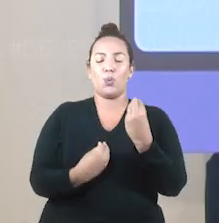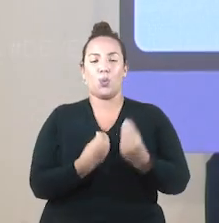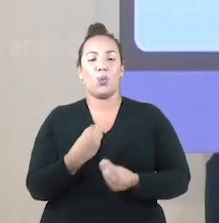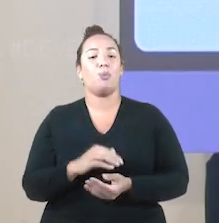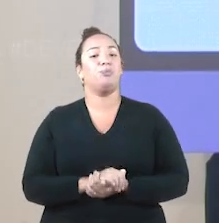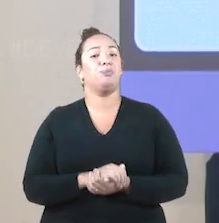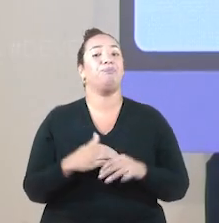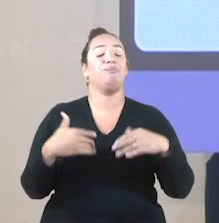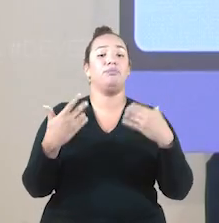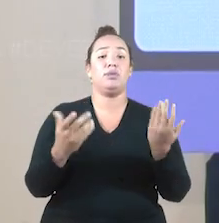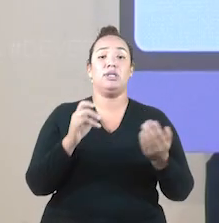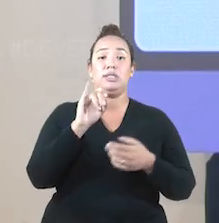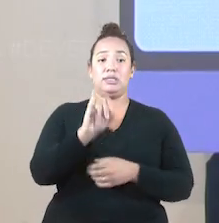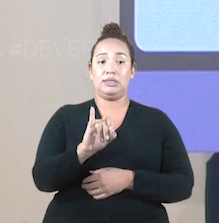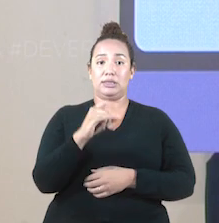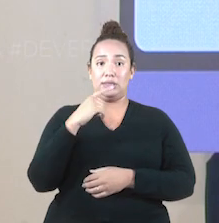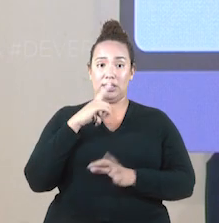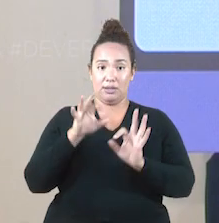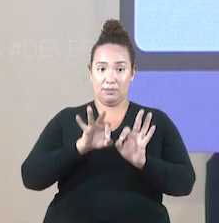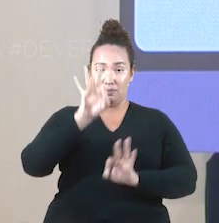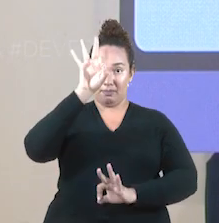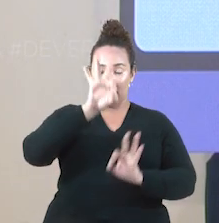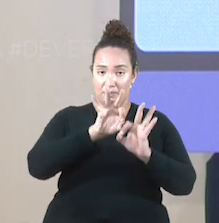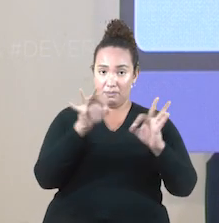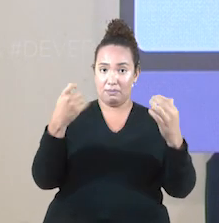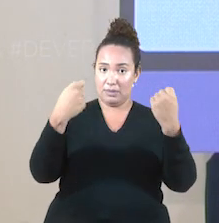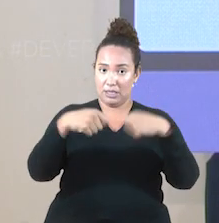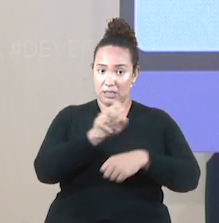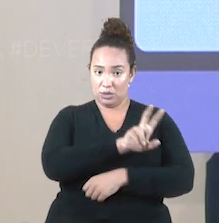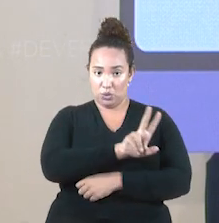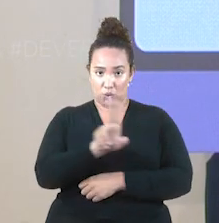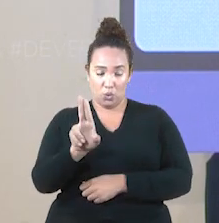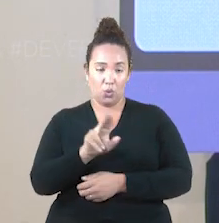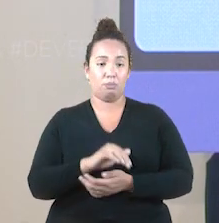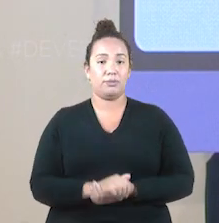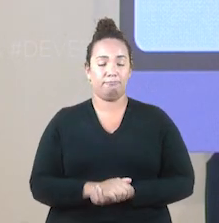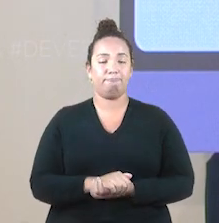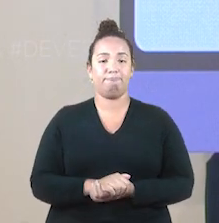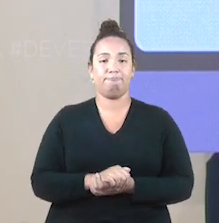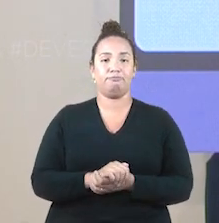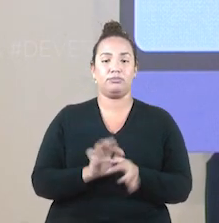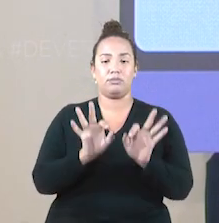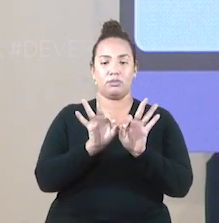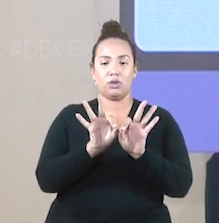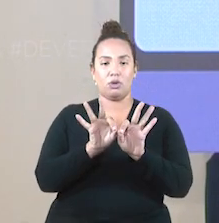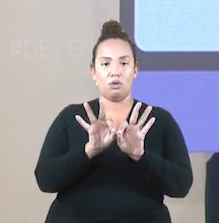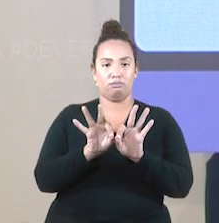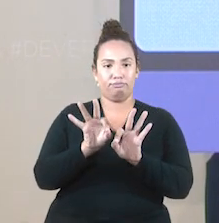nós medimos algo, precisamos de um nome para essa medida. O comprimento do